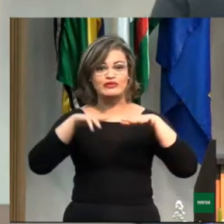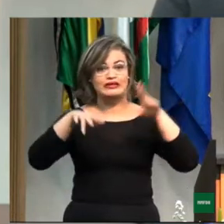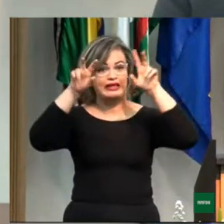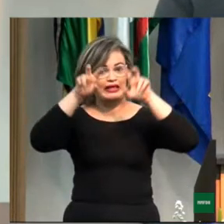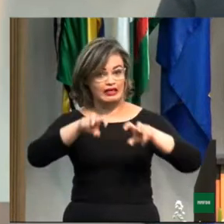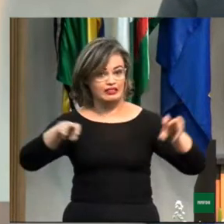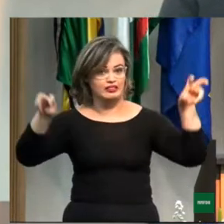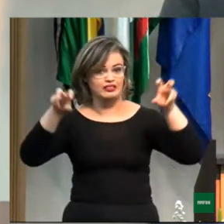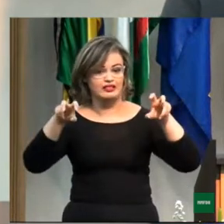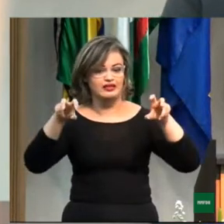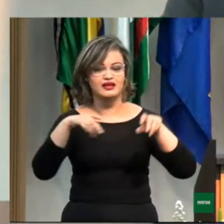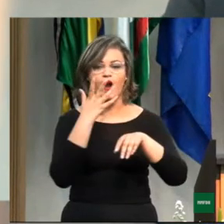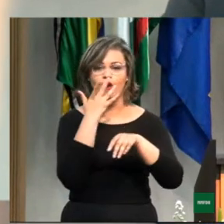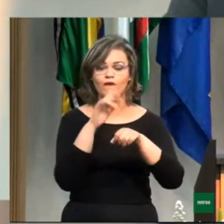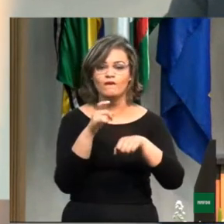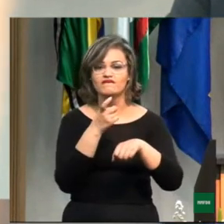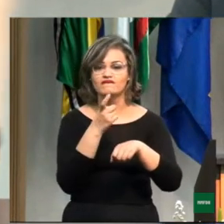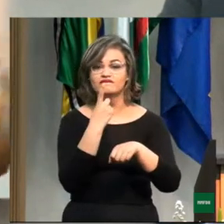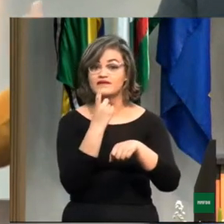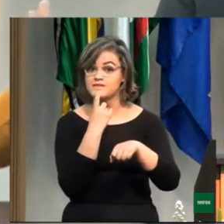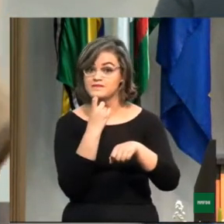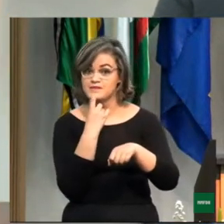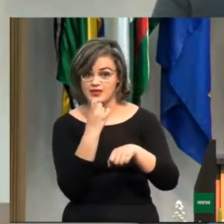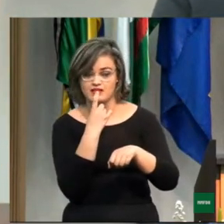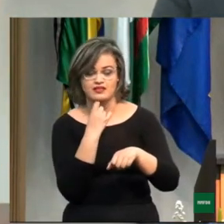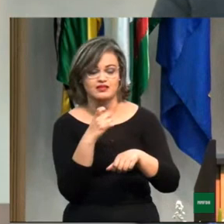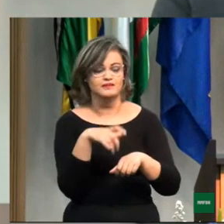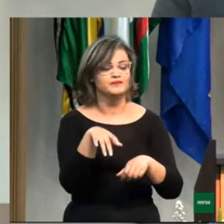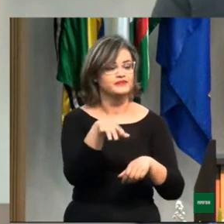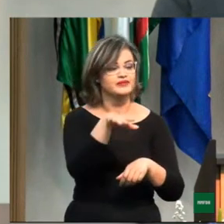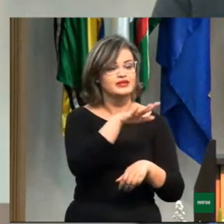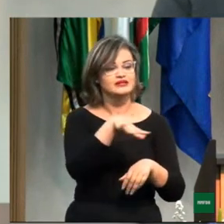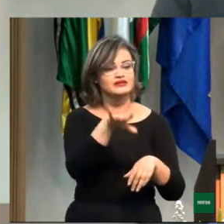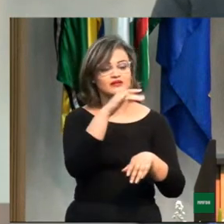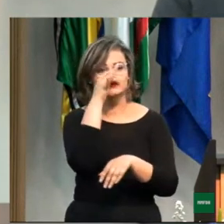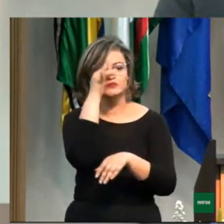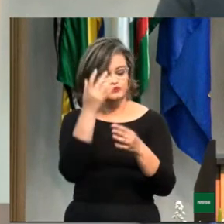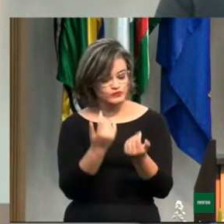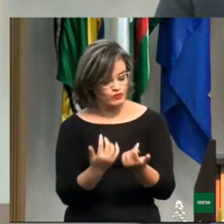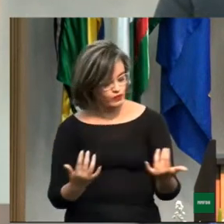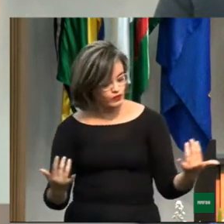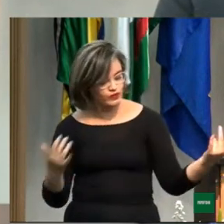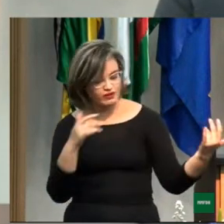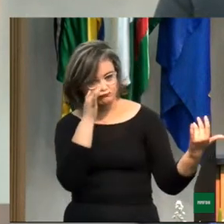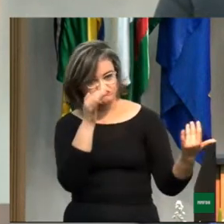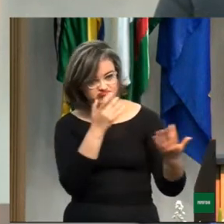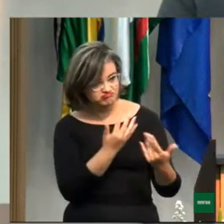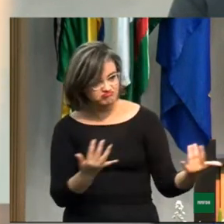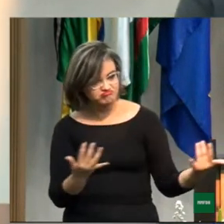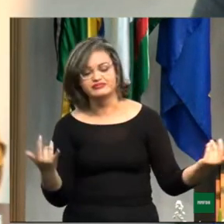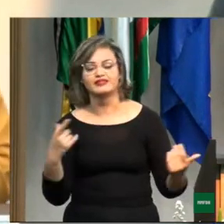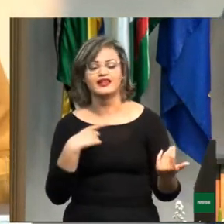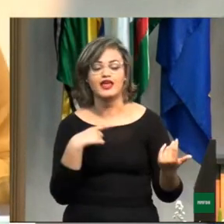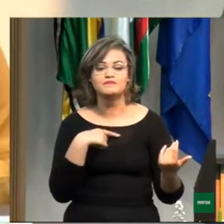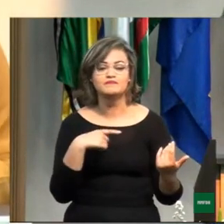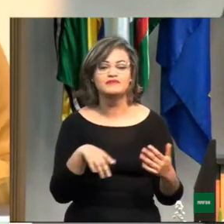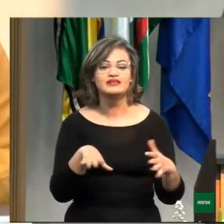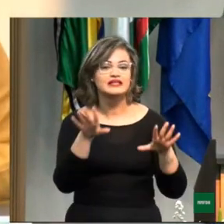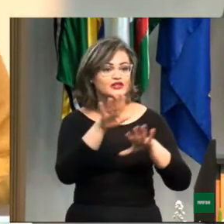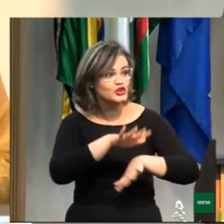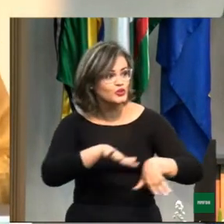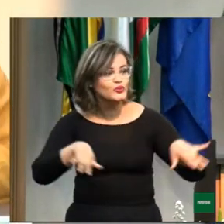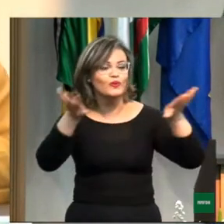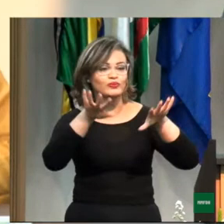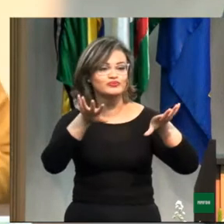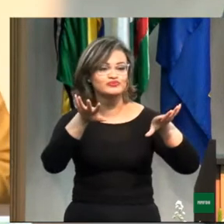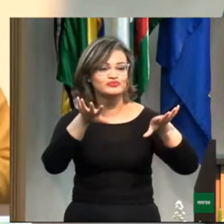vermelhas. Nós temos flores aqui na frente da mesa e todos nesse auditório estão com a expressão de